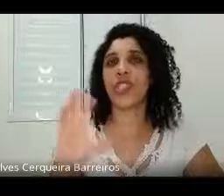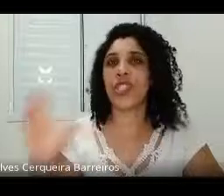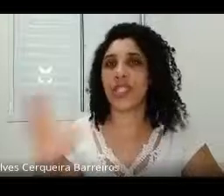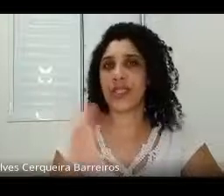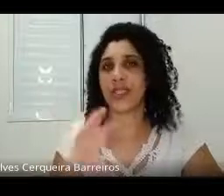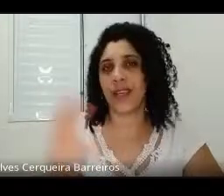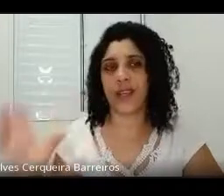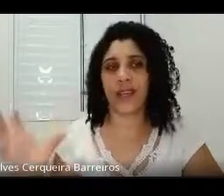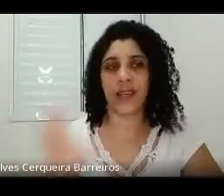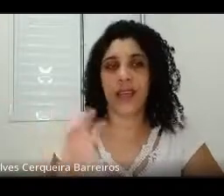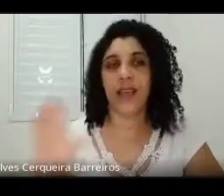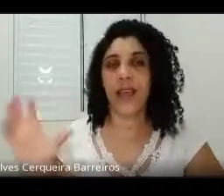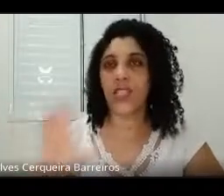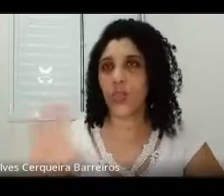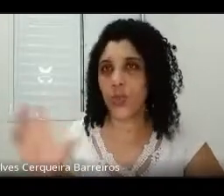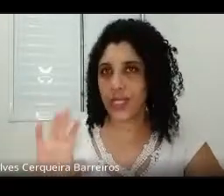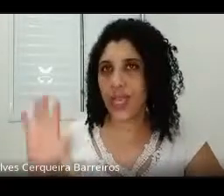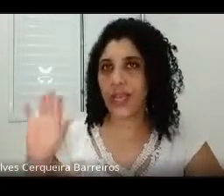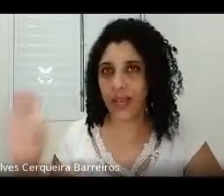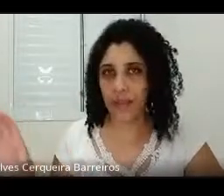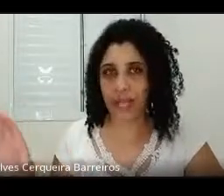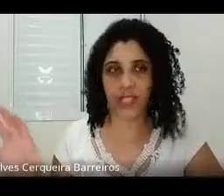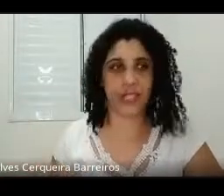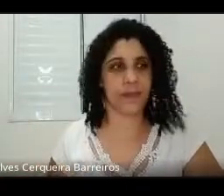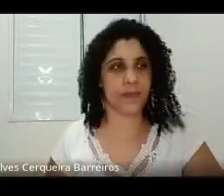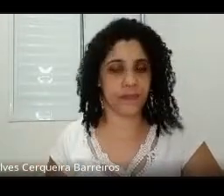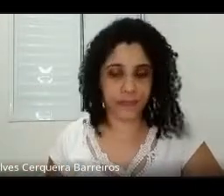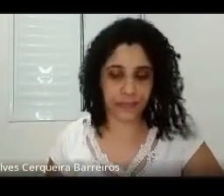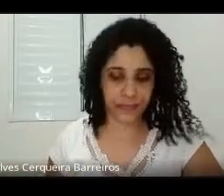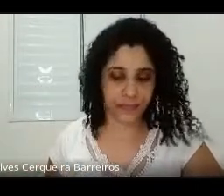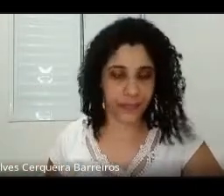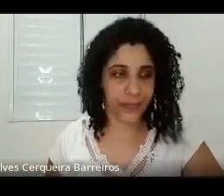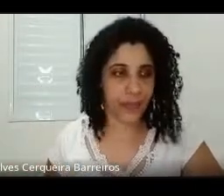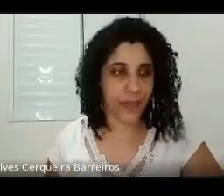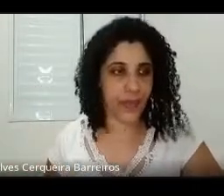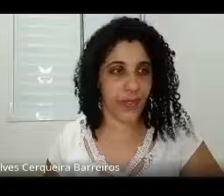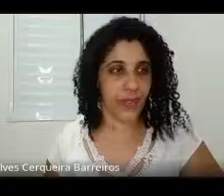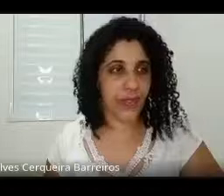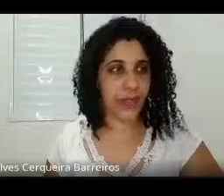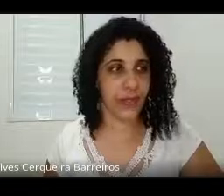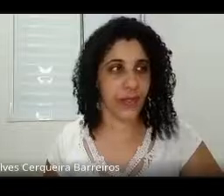Então, são distintas as duas gramáticas.